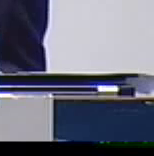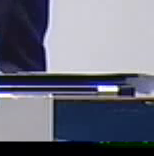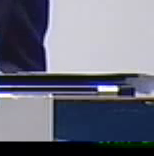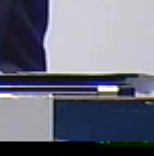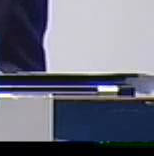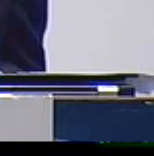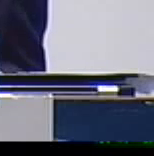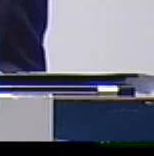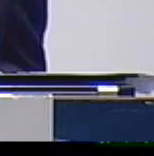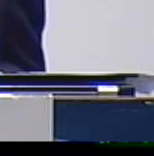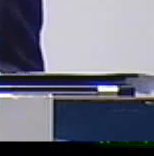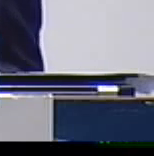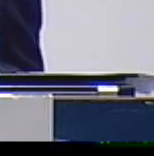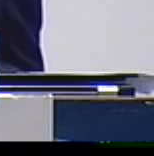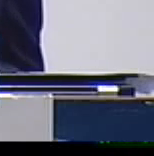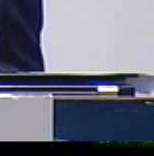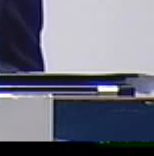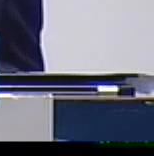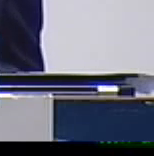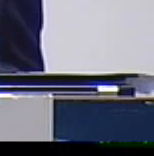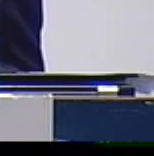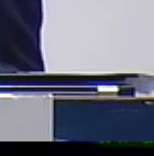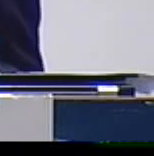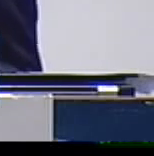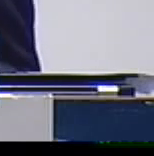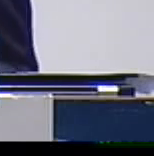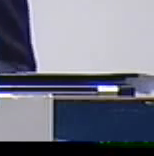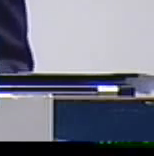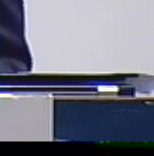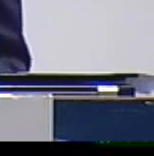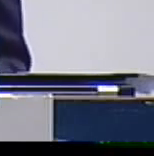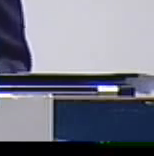Eu passo a palavra para o Ricardo Pinto Silva, da ABRAS,